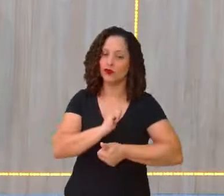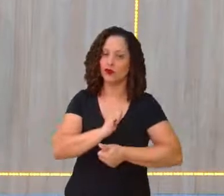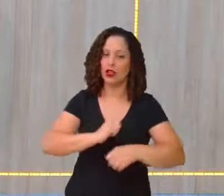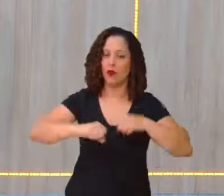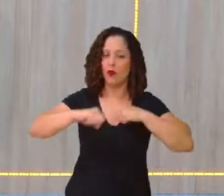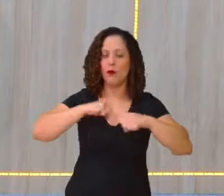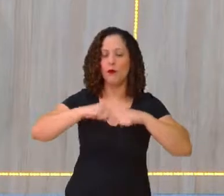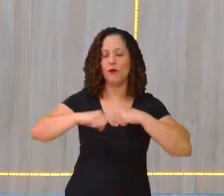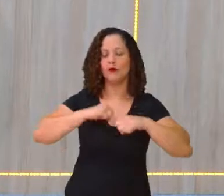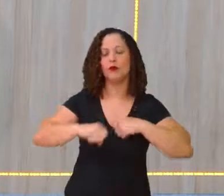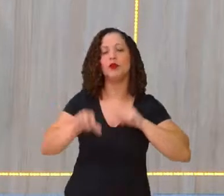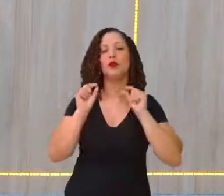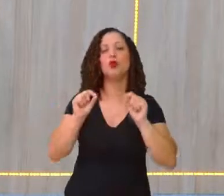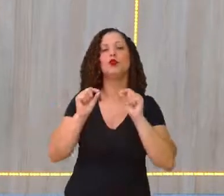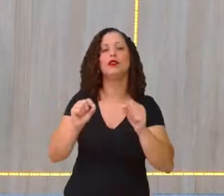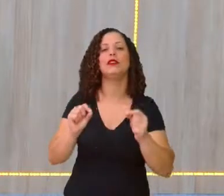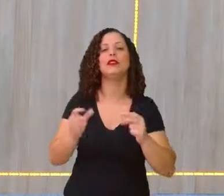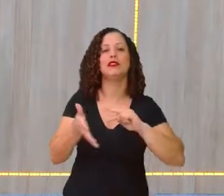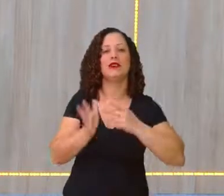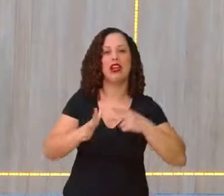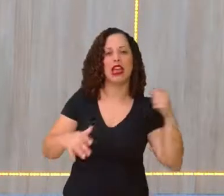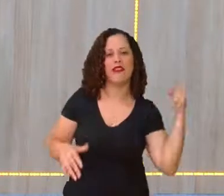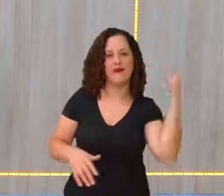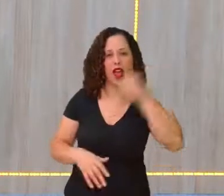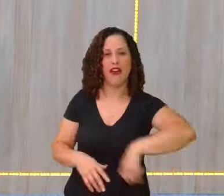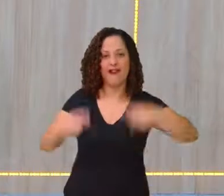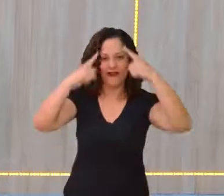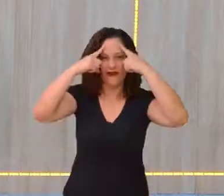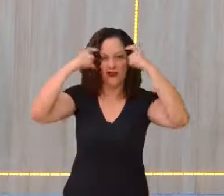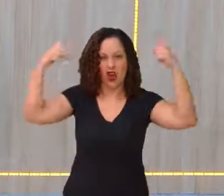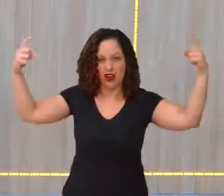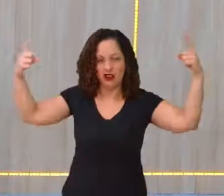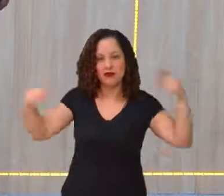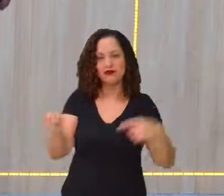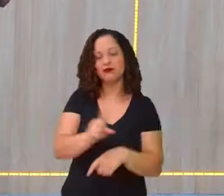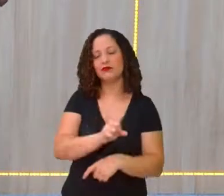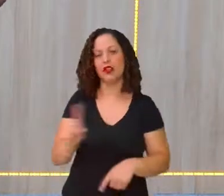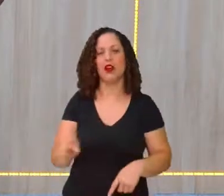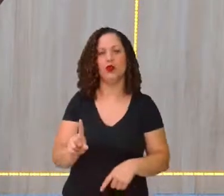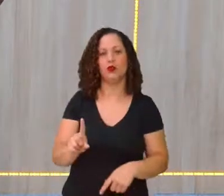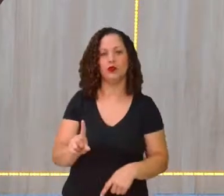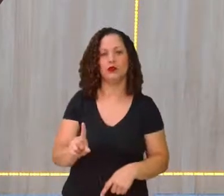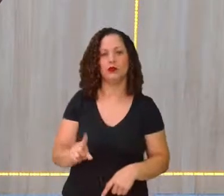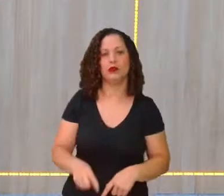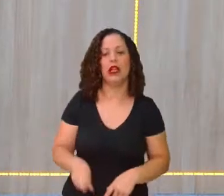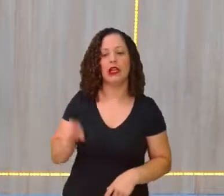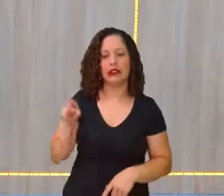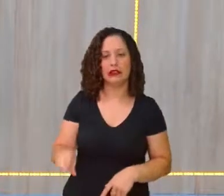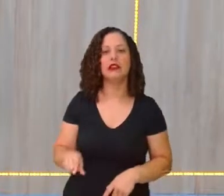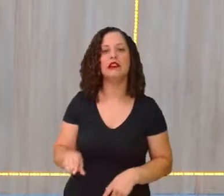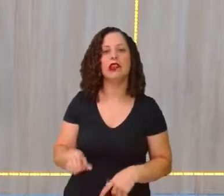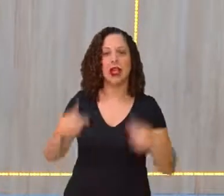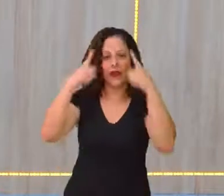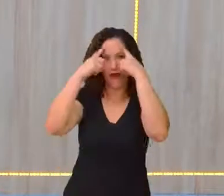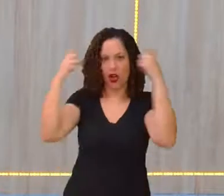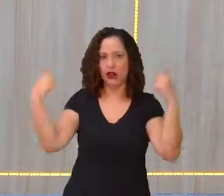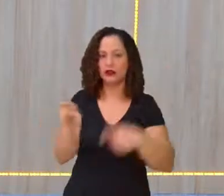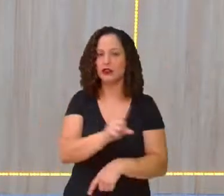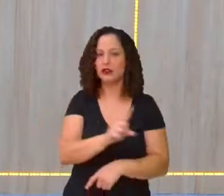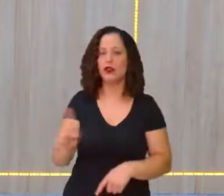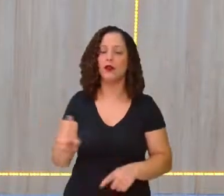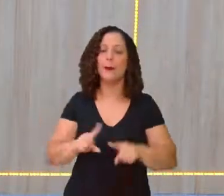não estamos falando aí de ser agressivo, né, de querer ali lesionar a outra pessoa. A gente fala da contusão